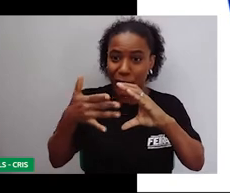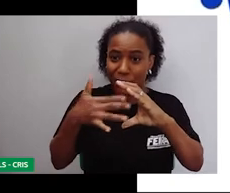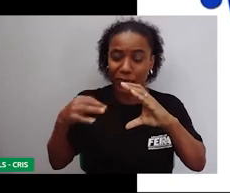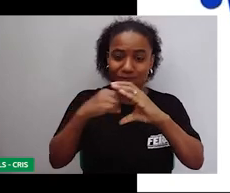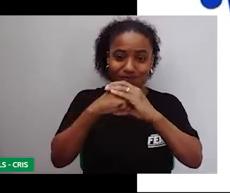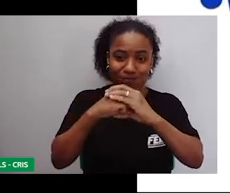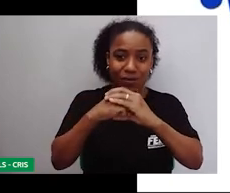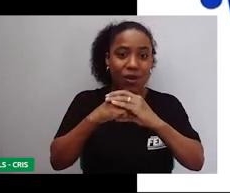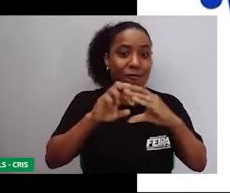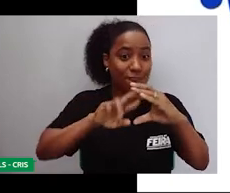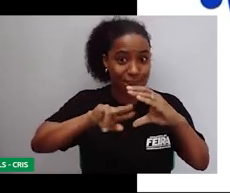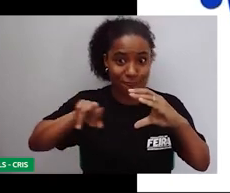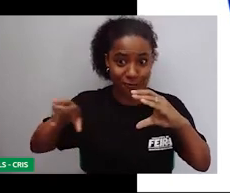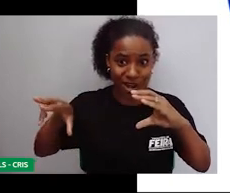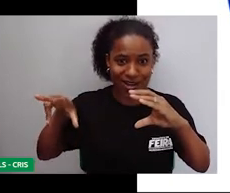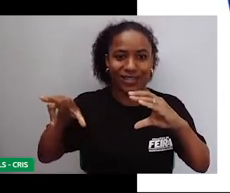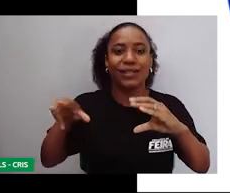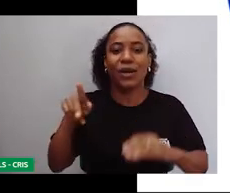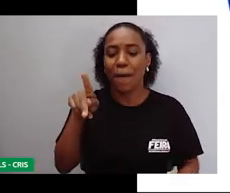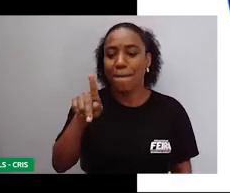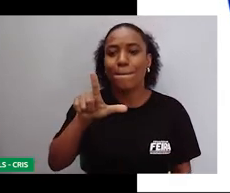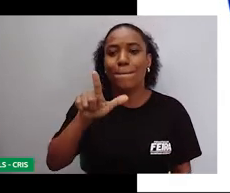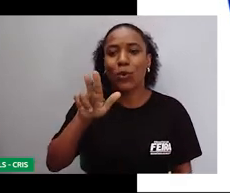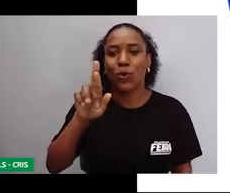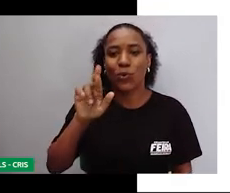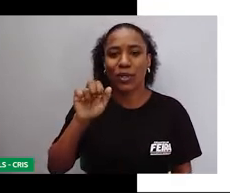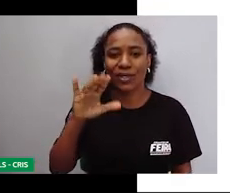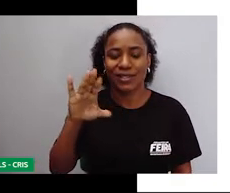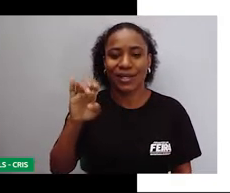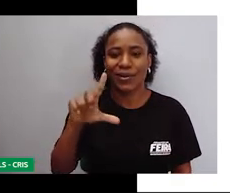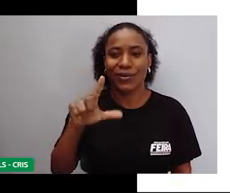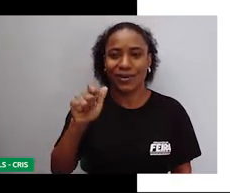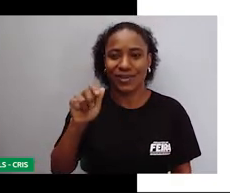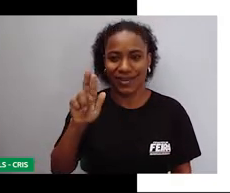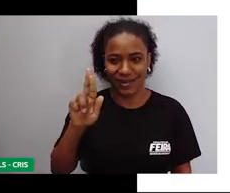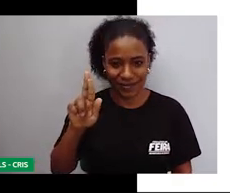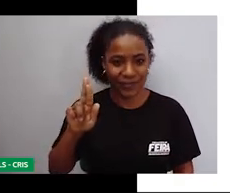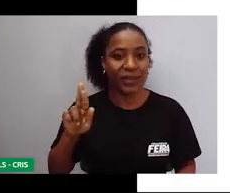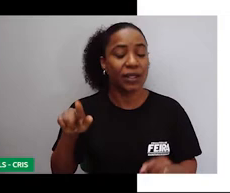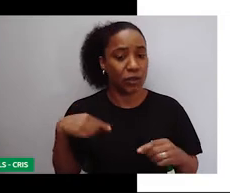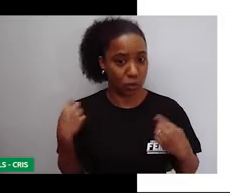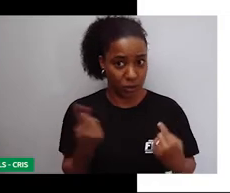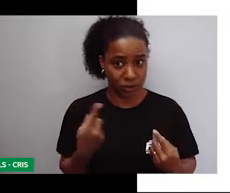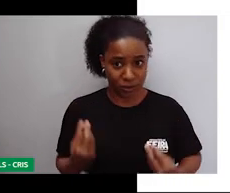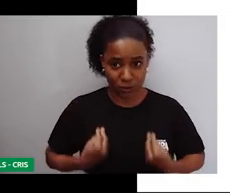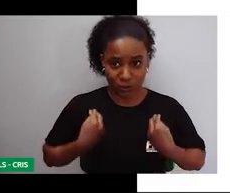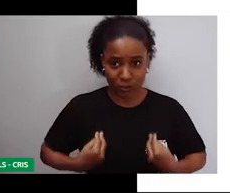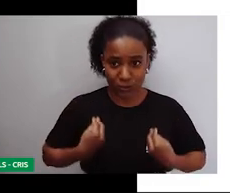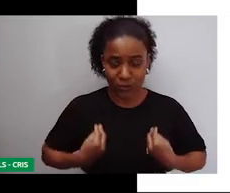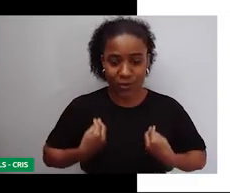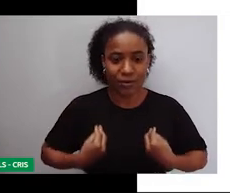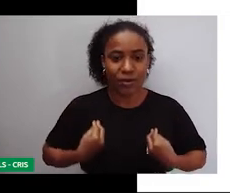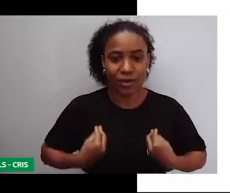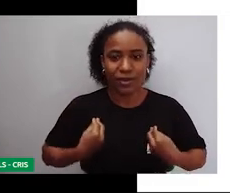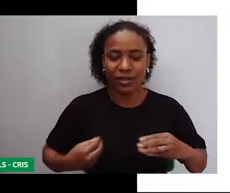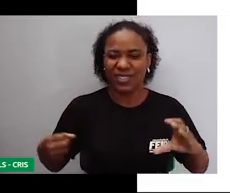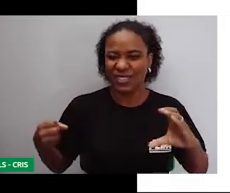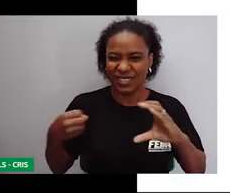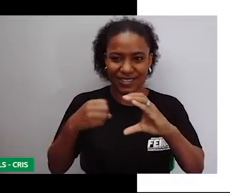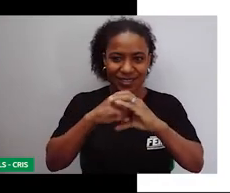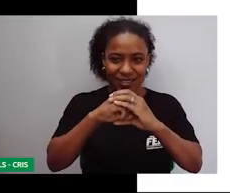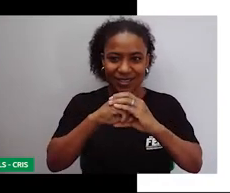célula, nós chamamos de pluricelular. Nós, seres humanos, temos em nosso corpo mais